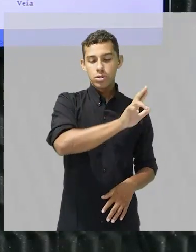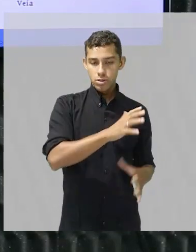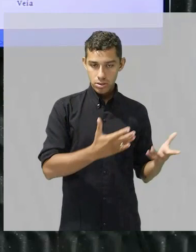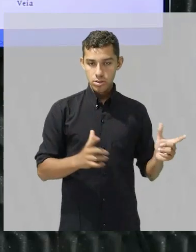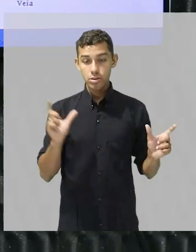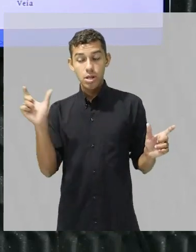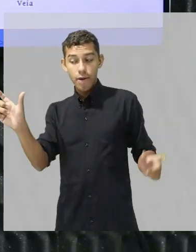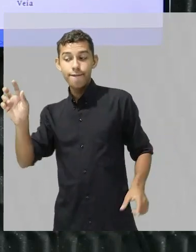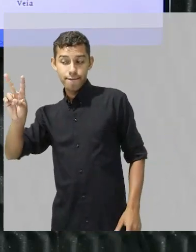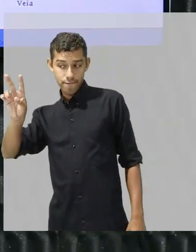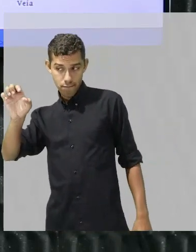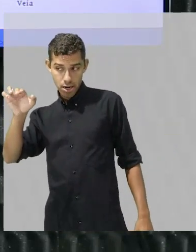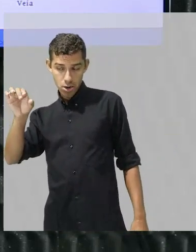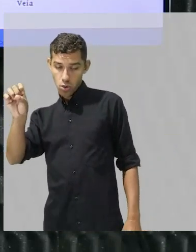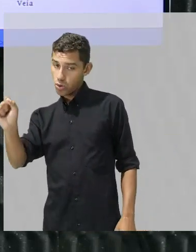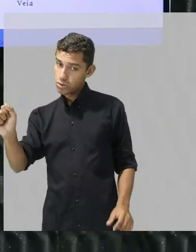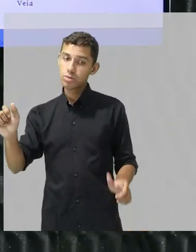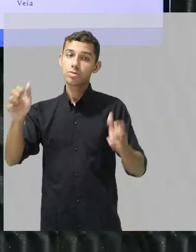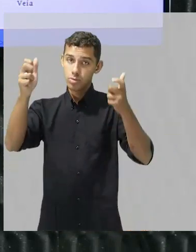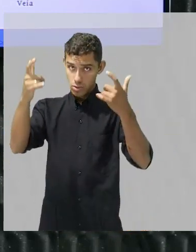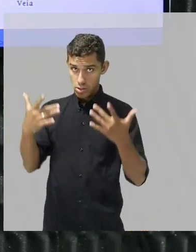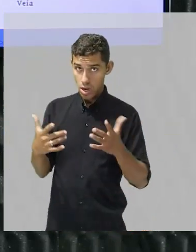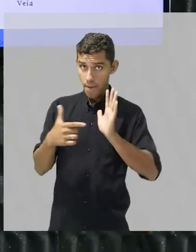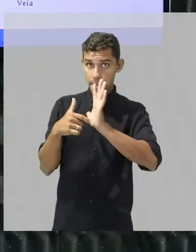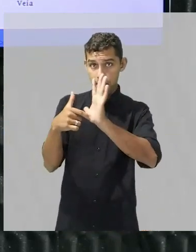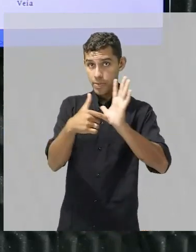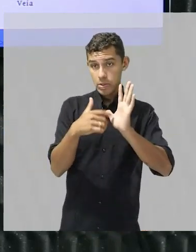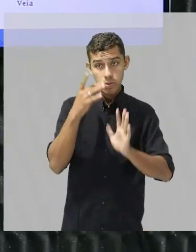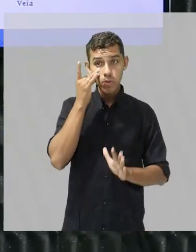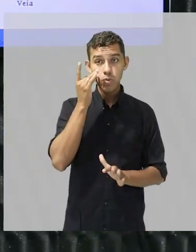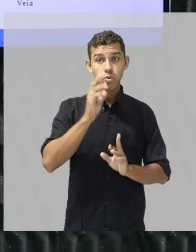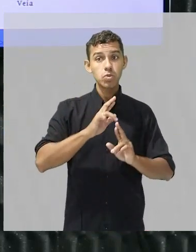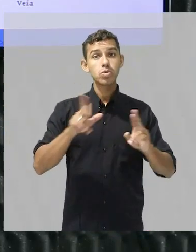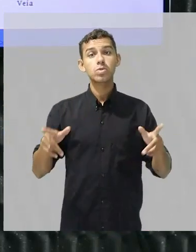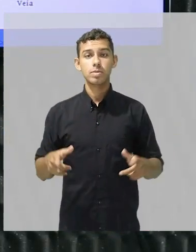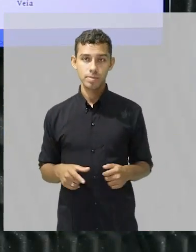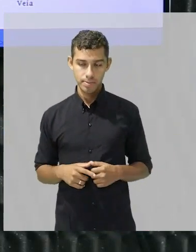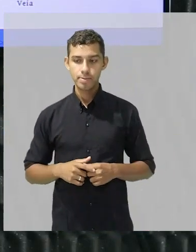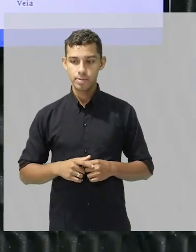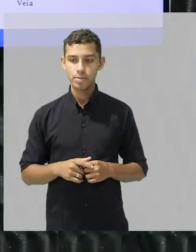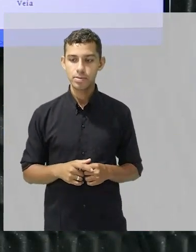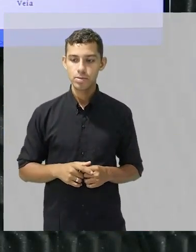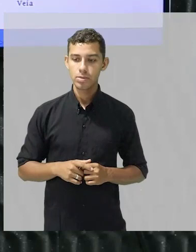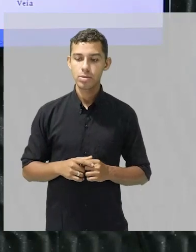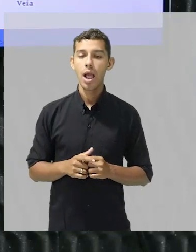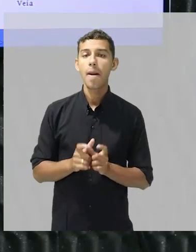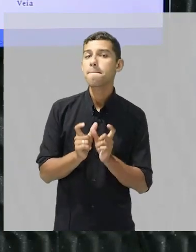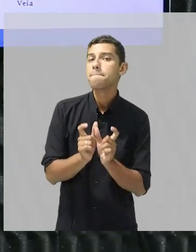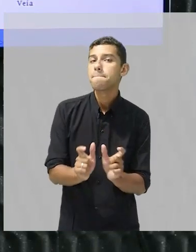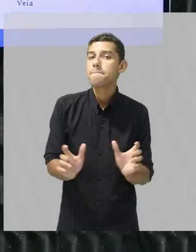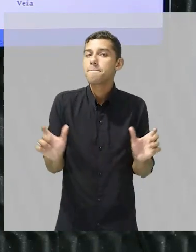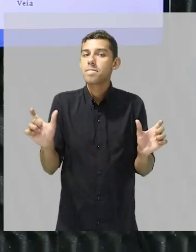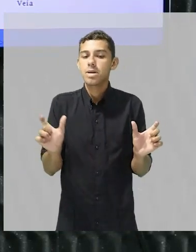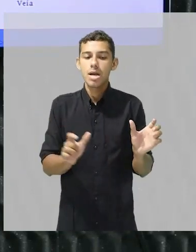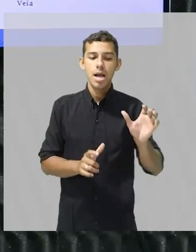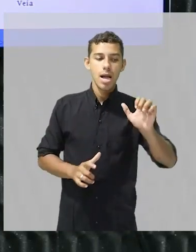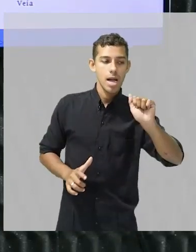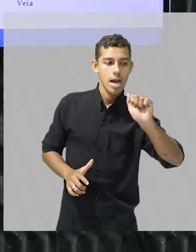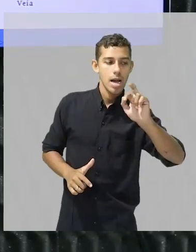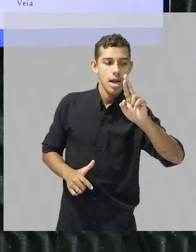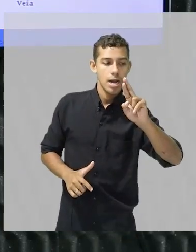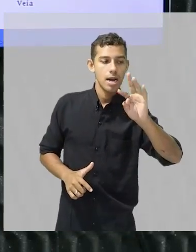sangue venoso. Só que existe uma exceção. Eu vou já mostrar para vocês qual é a exceção. E a maior parte das artérias,